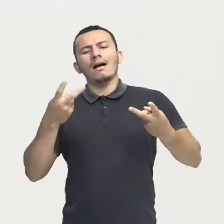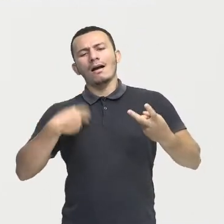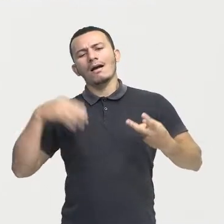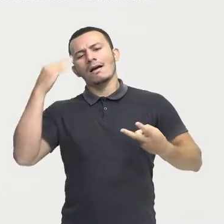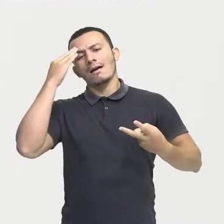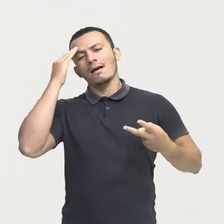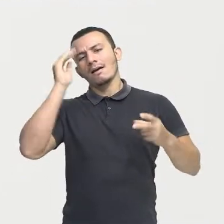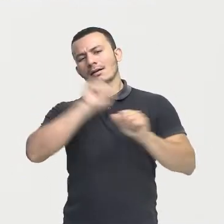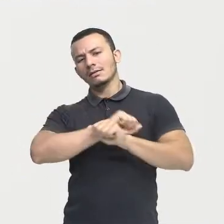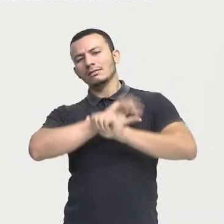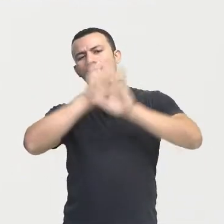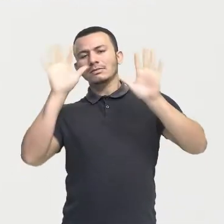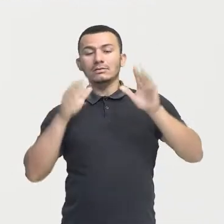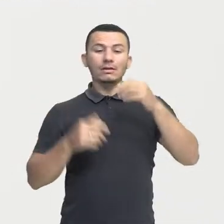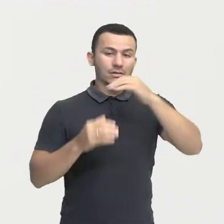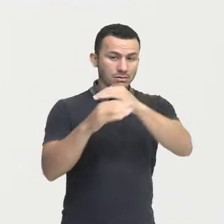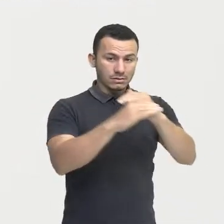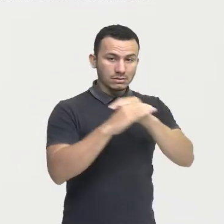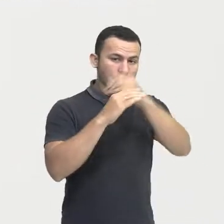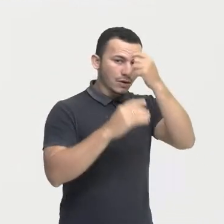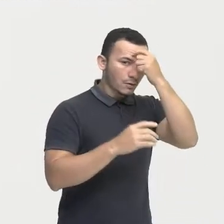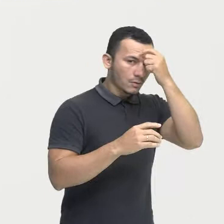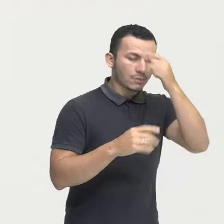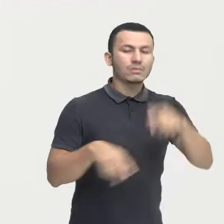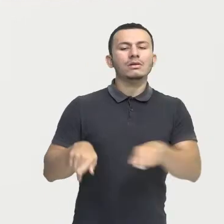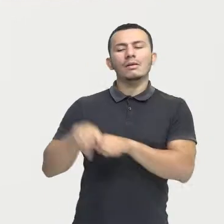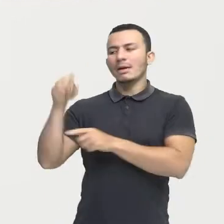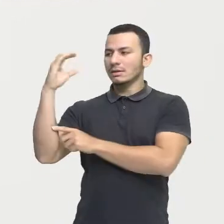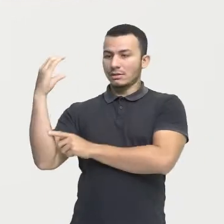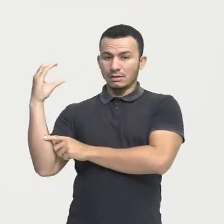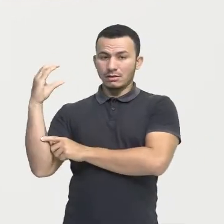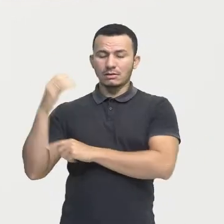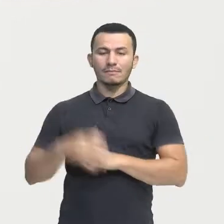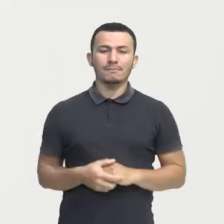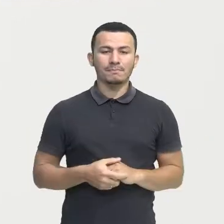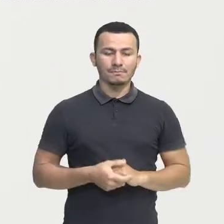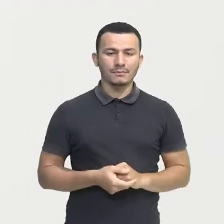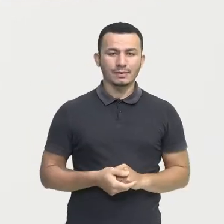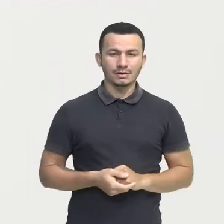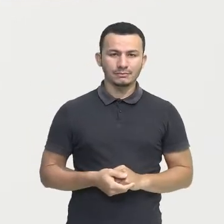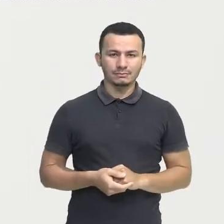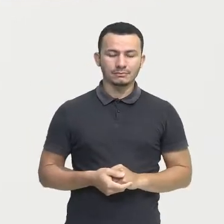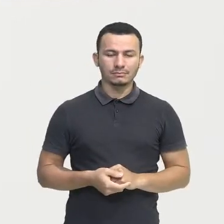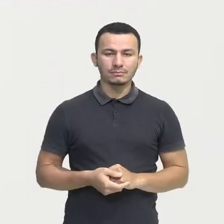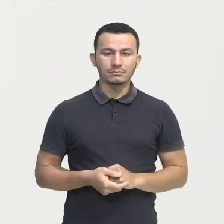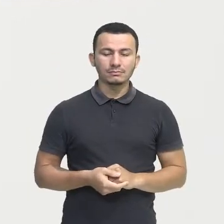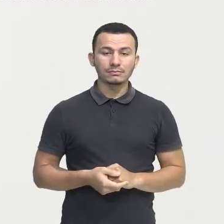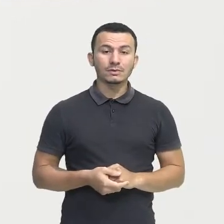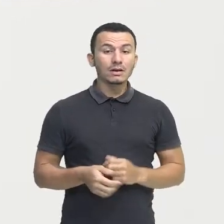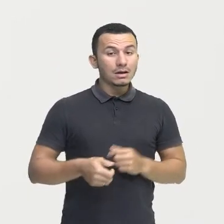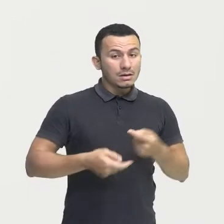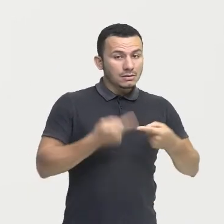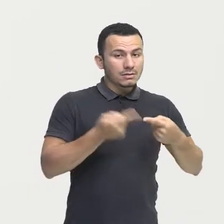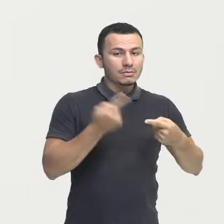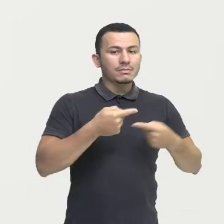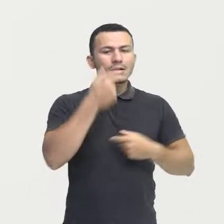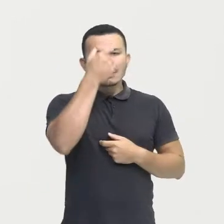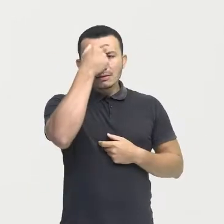diferença entre o senso comum e a ciência. Vamos começar, então, explicando o que é o senso